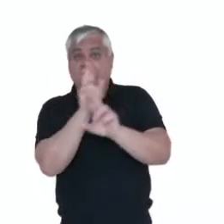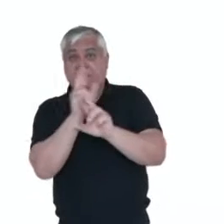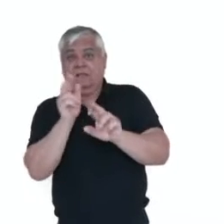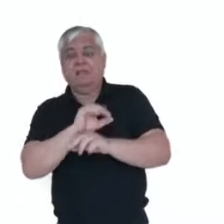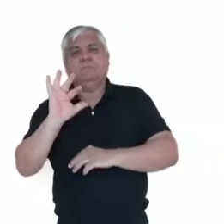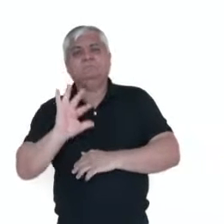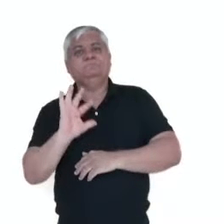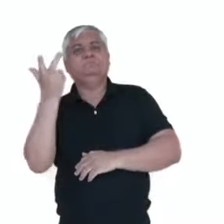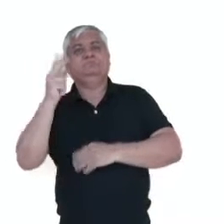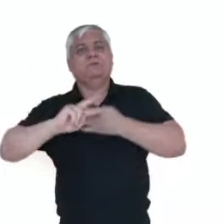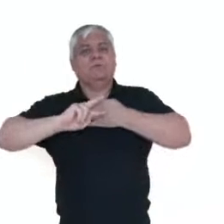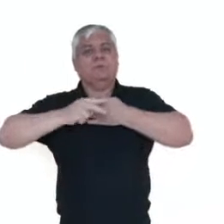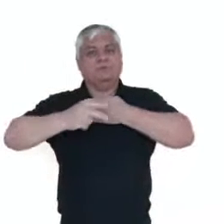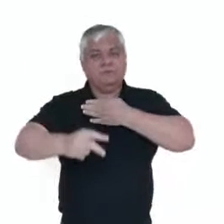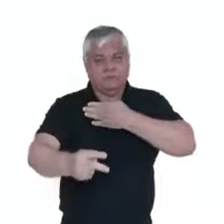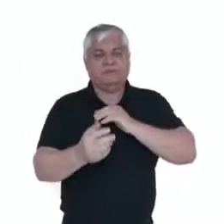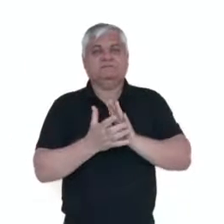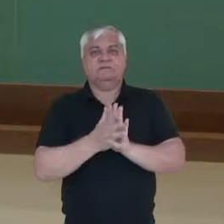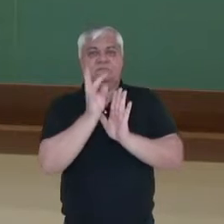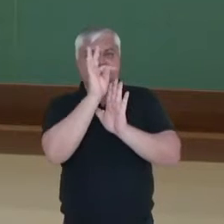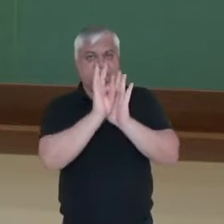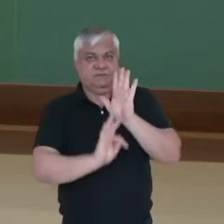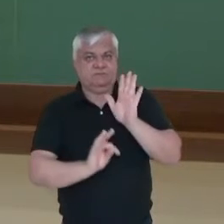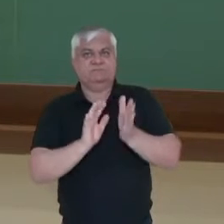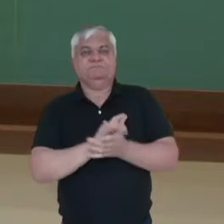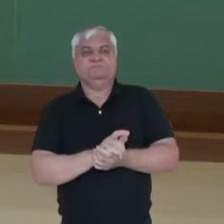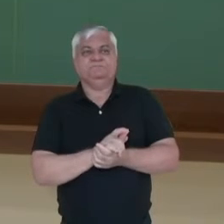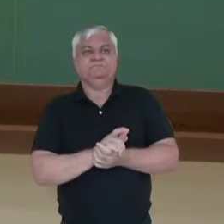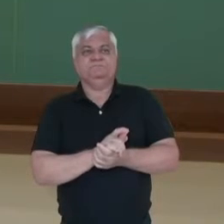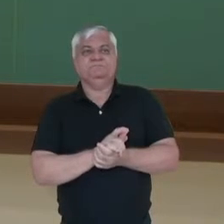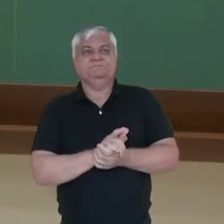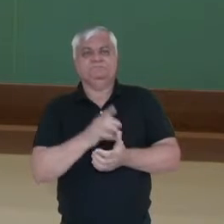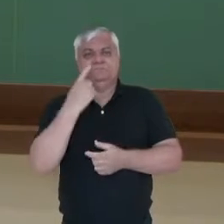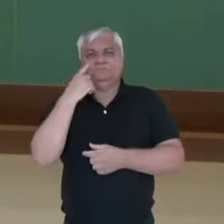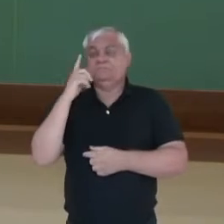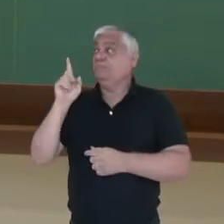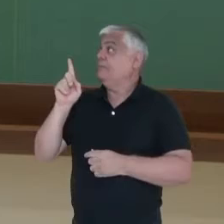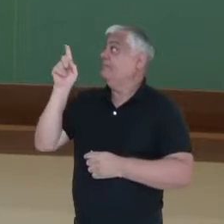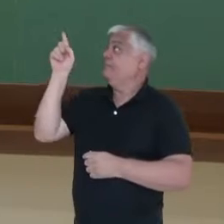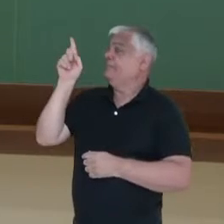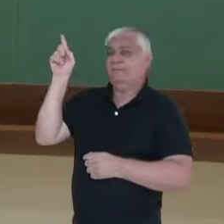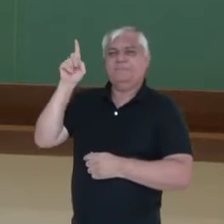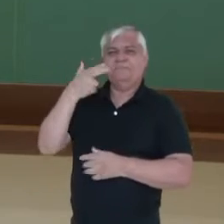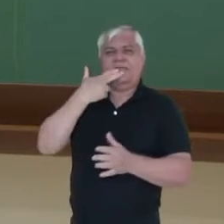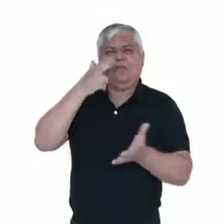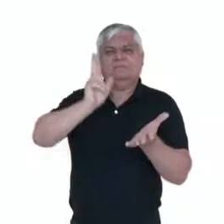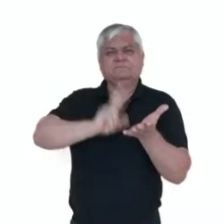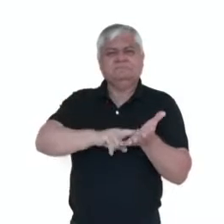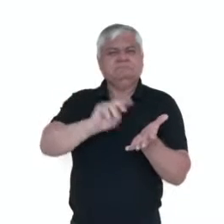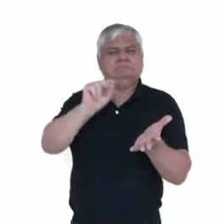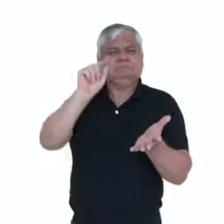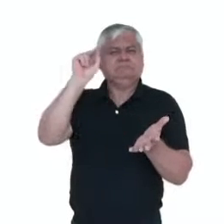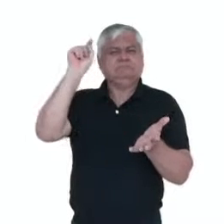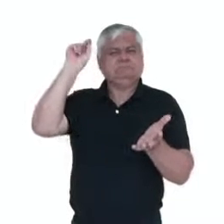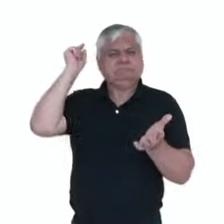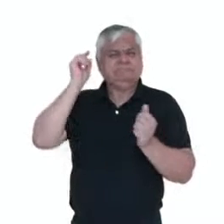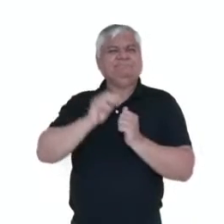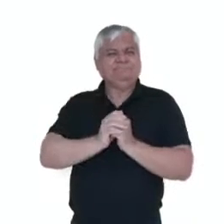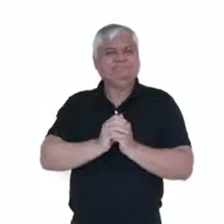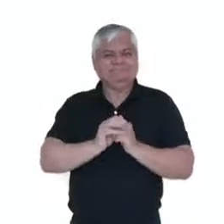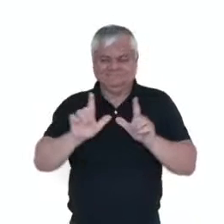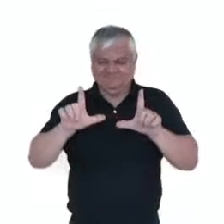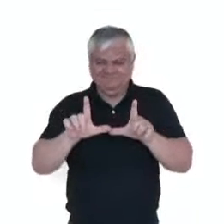causa, consequência entre as partes do texto. Na nossa iconografia, para você que não conhece, antigamente,